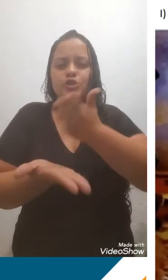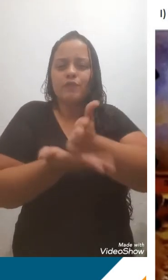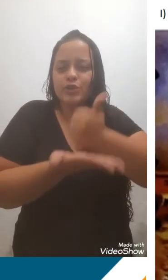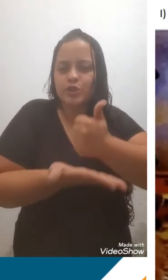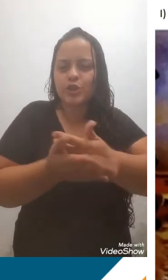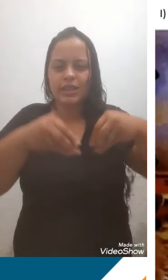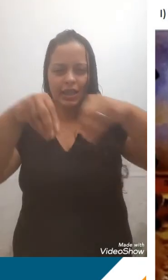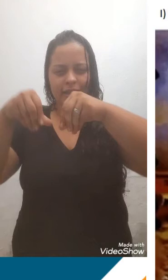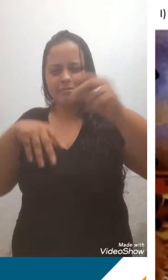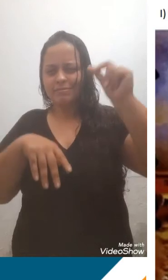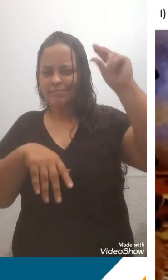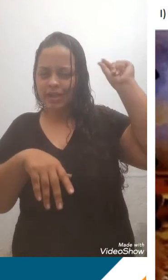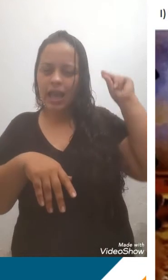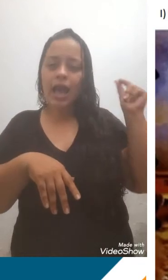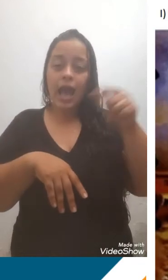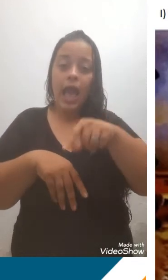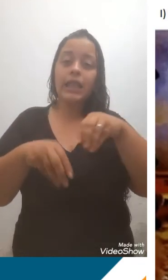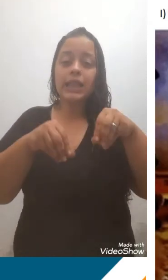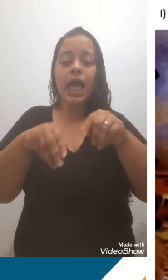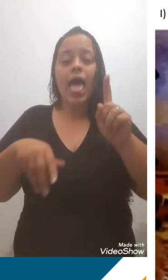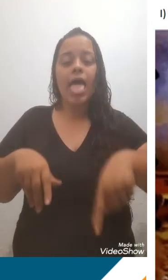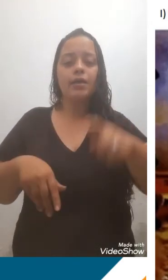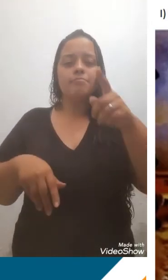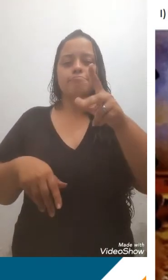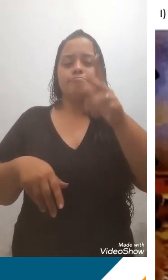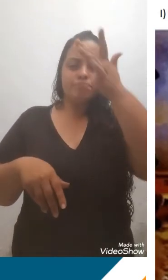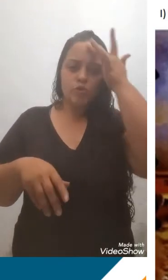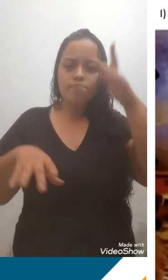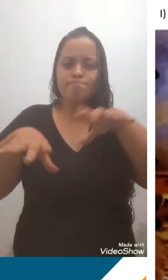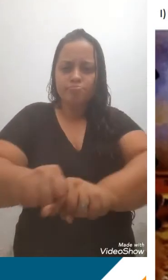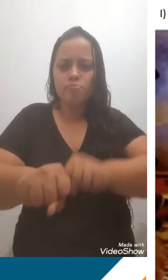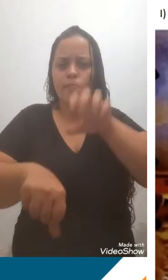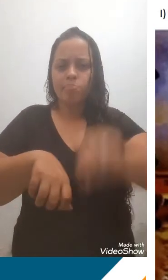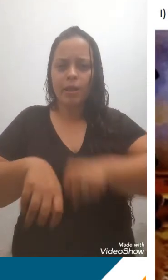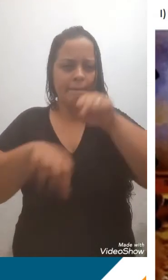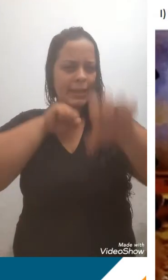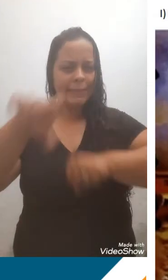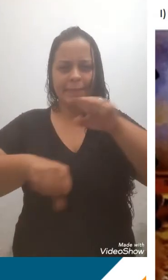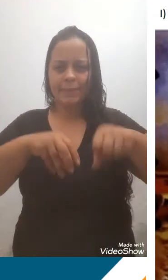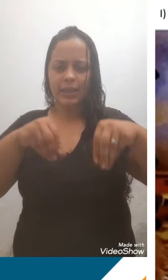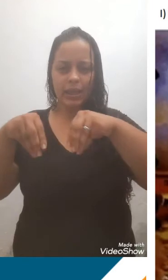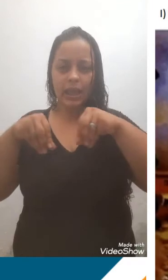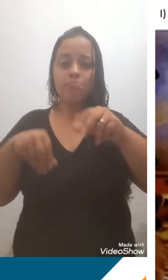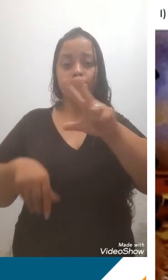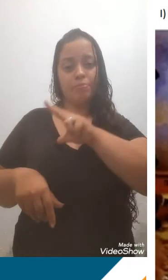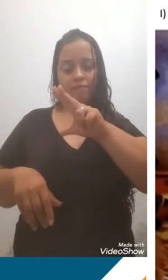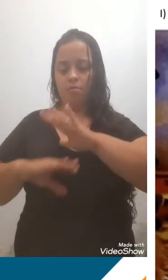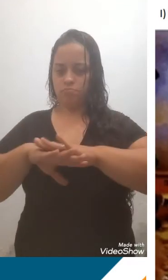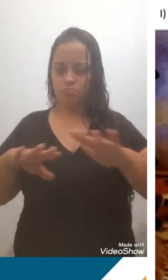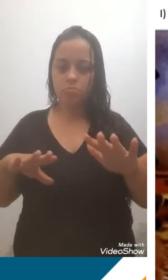terras desde o período medieval. Essas terras elas são privatizadas, elas são tomadas, e